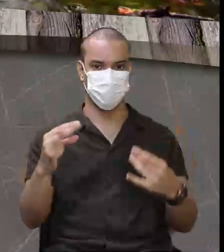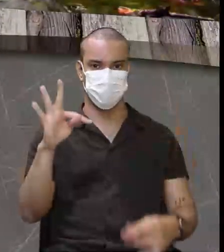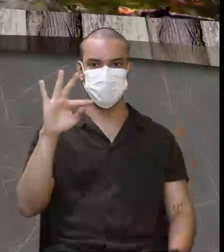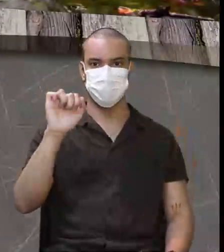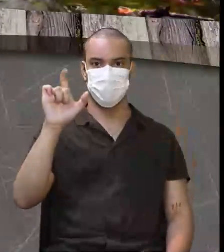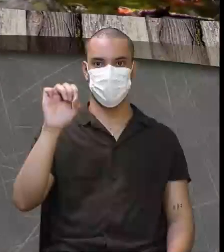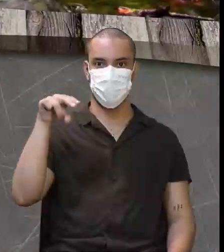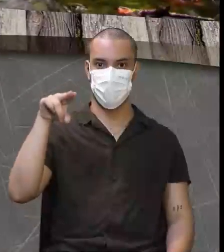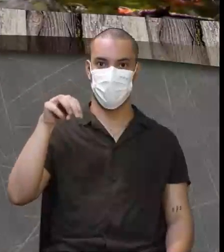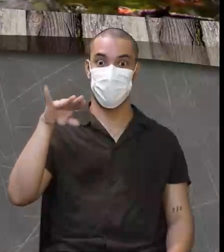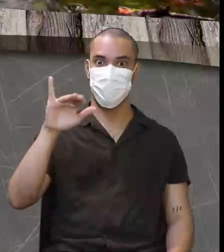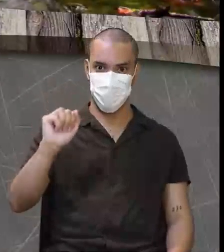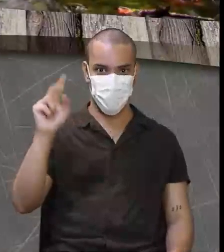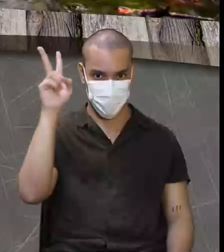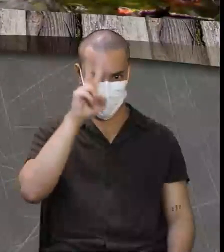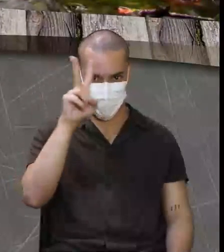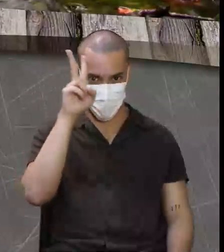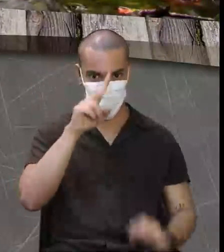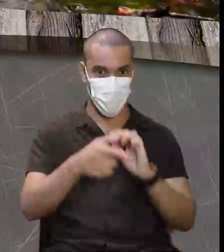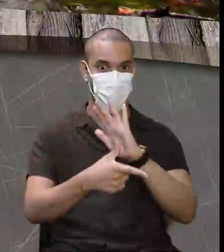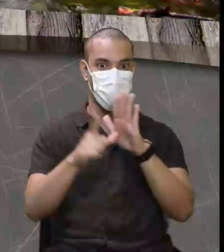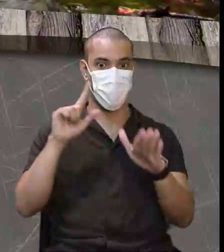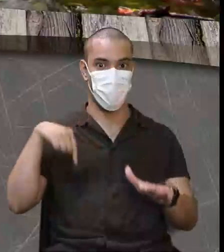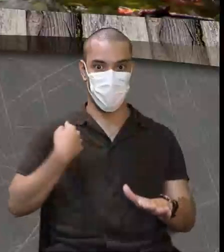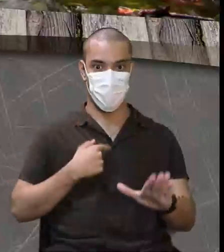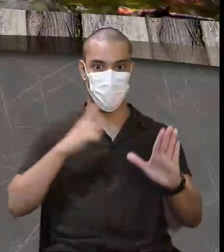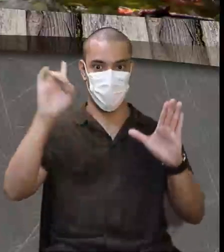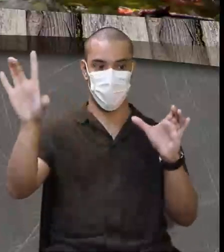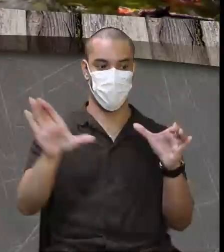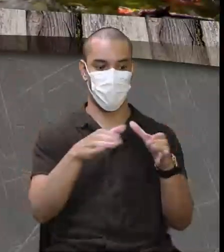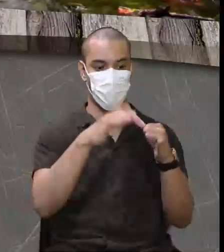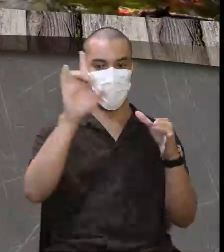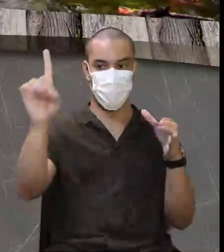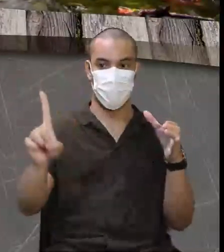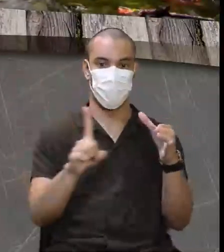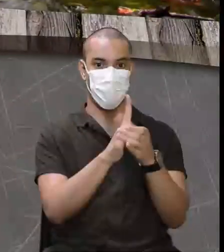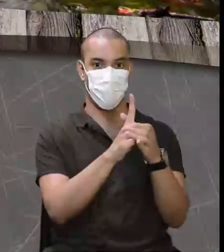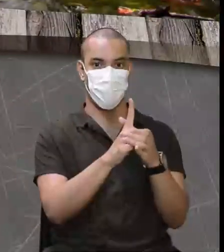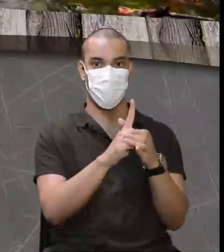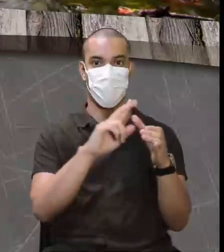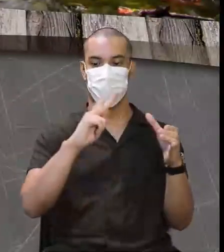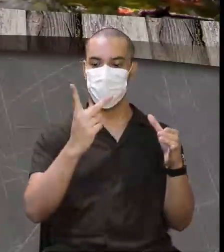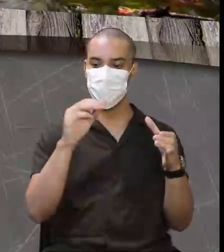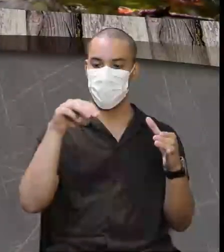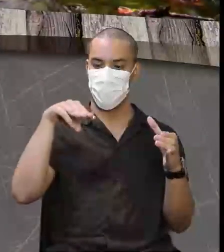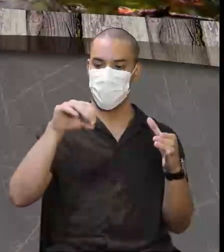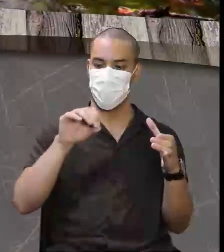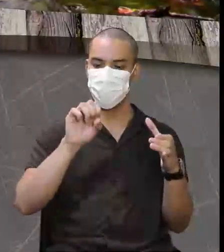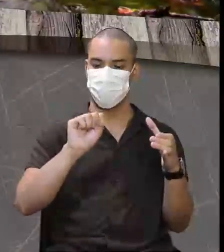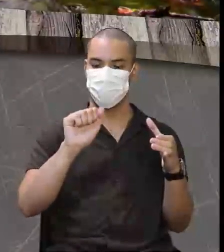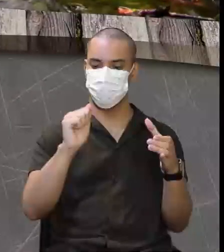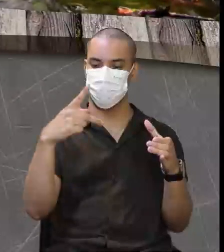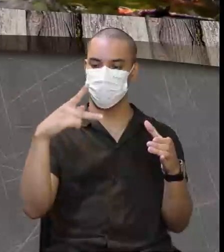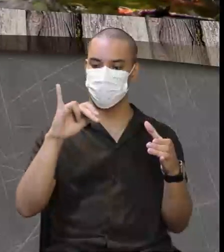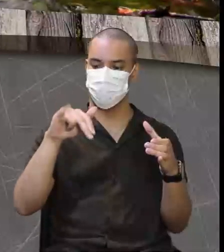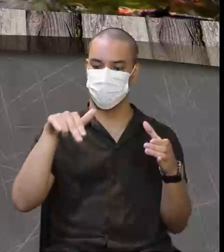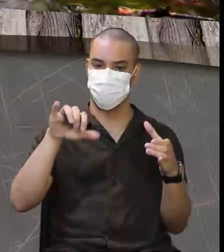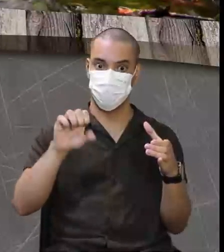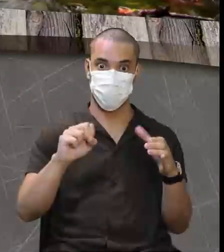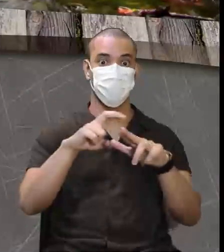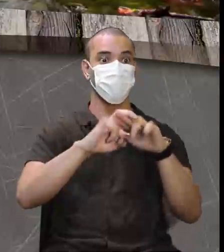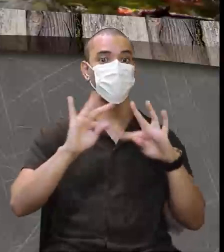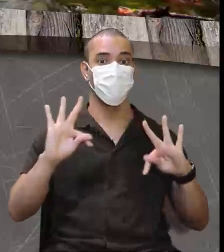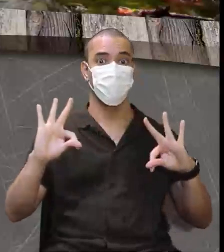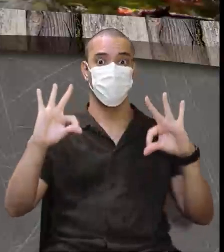taxonomicamente. Então, nós pertencemos a um taxon, né? A espécie Homo sapiens. Então, todos os seres vivos recebem uma classificação